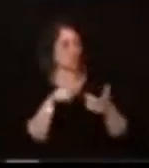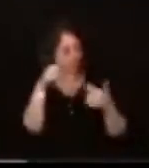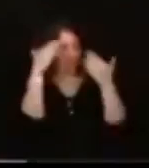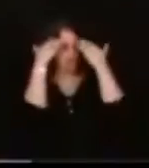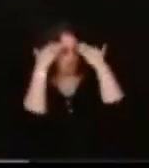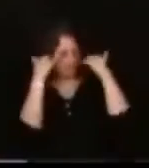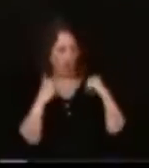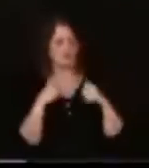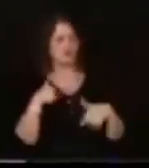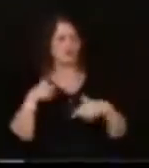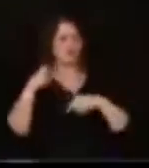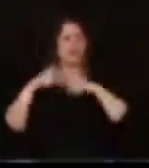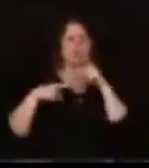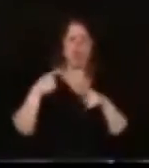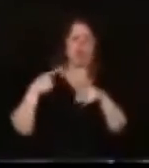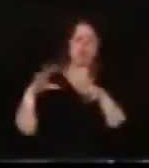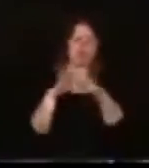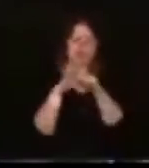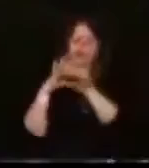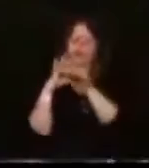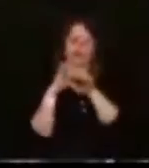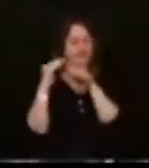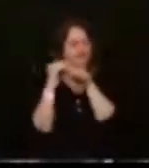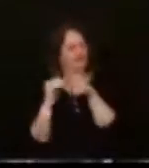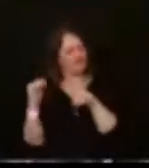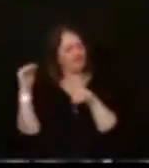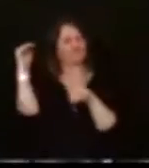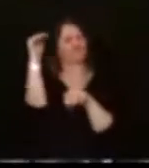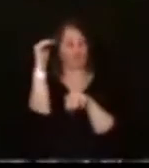um povo unido acima de tudo.